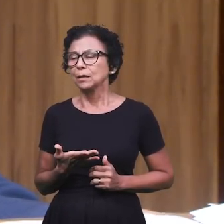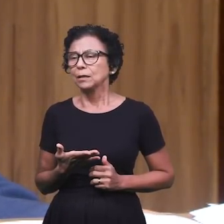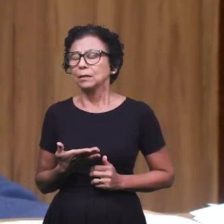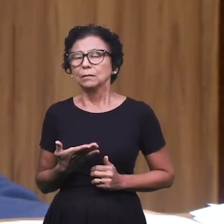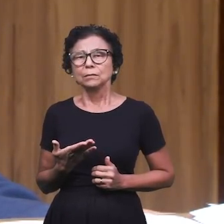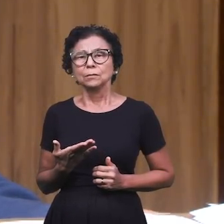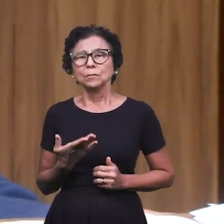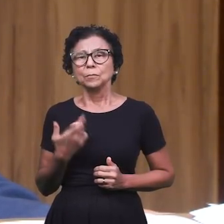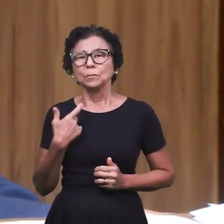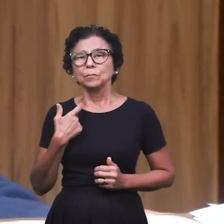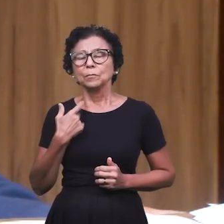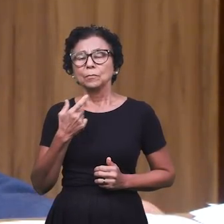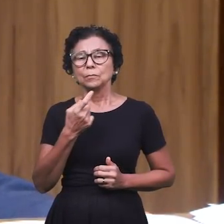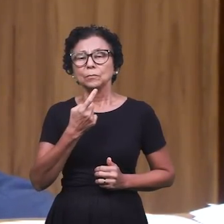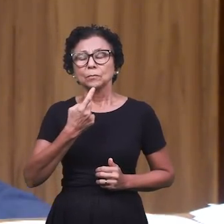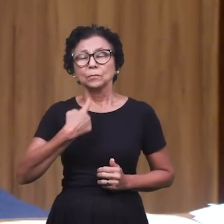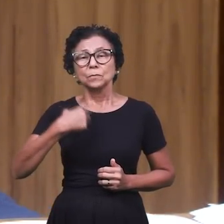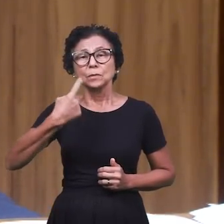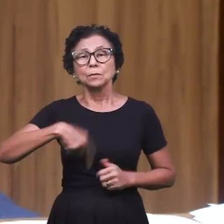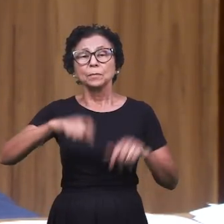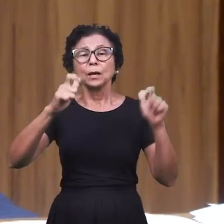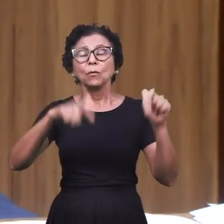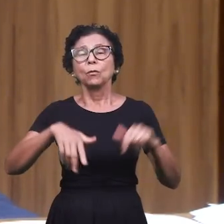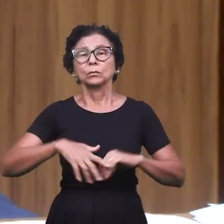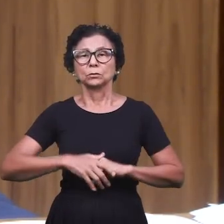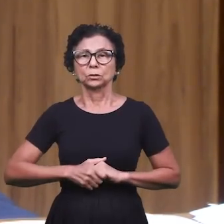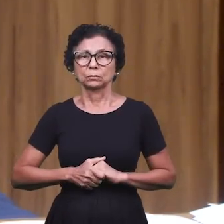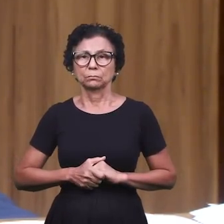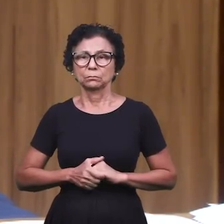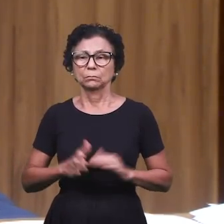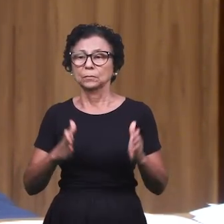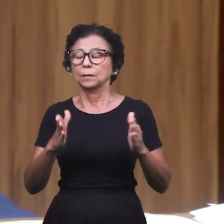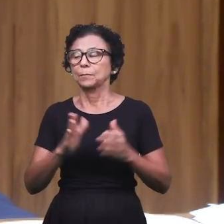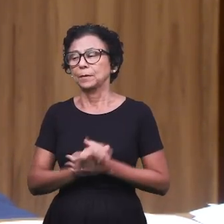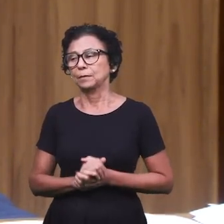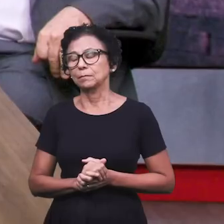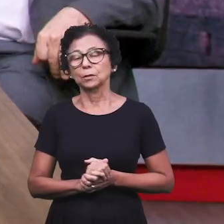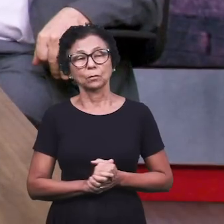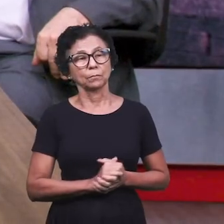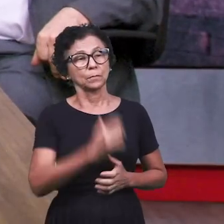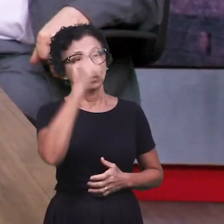caminho, a verdade e a vida. Foi forte aquela resposta de Jesus.